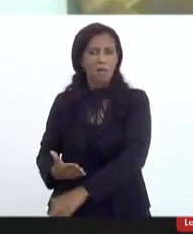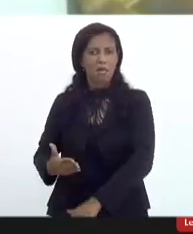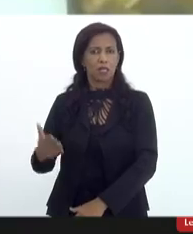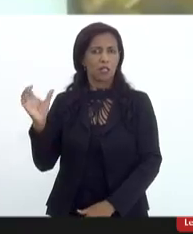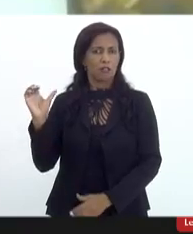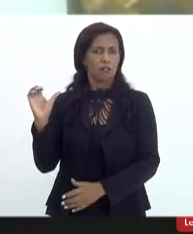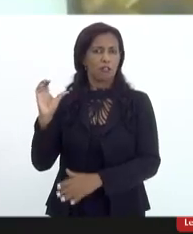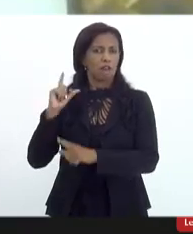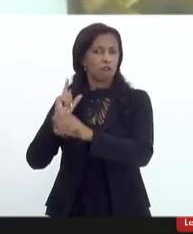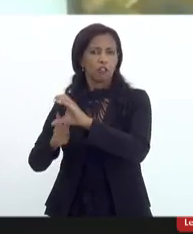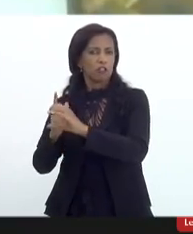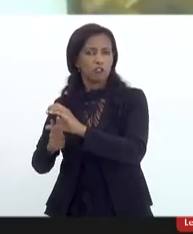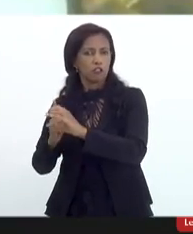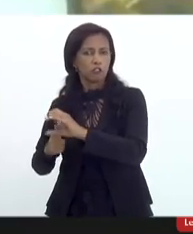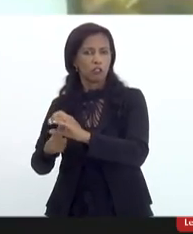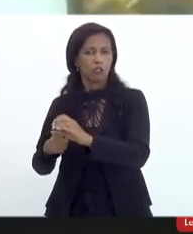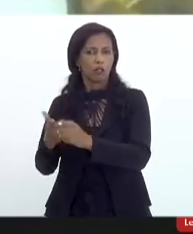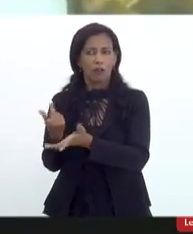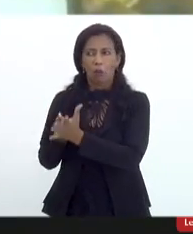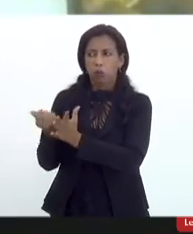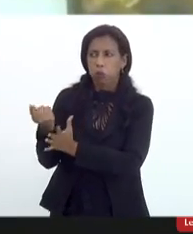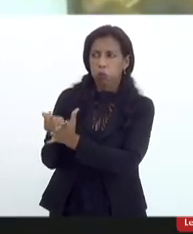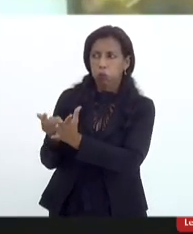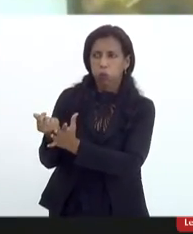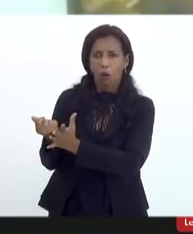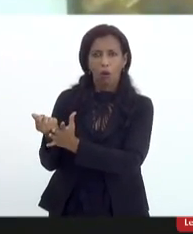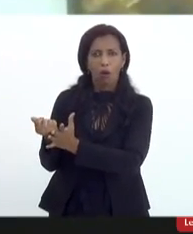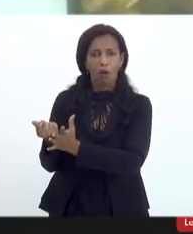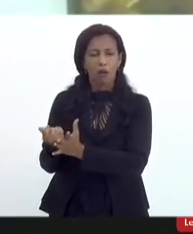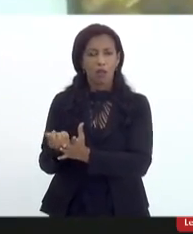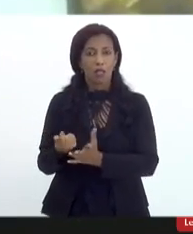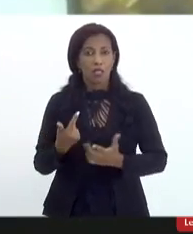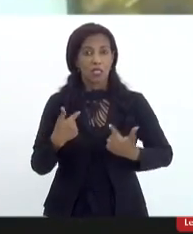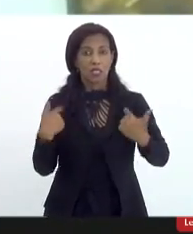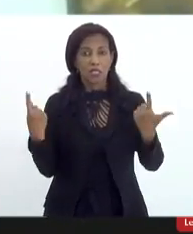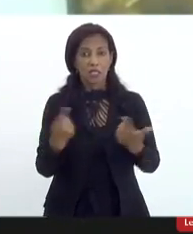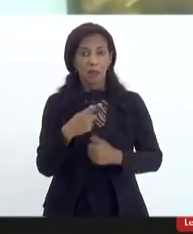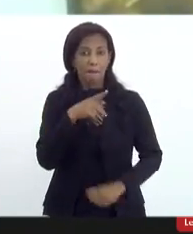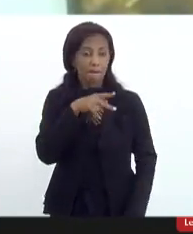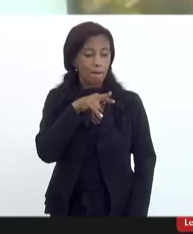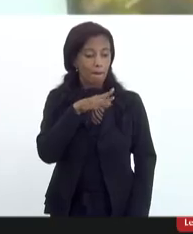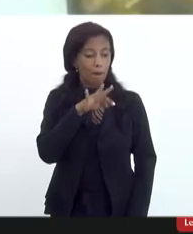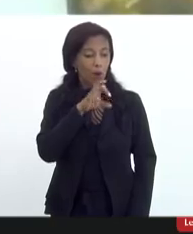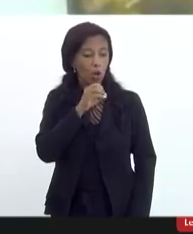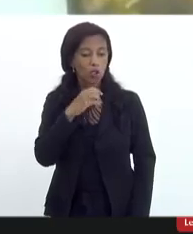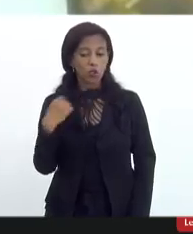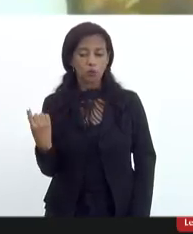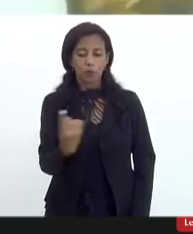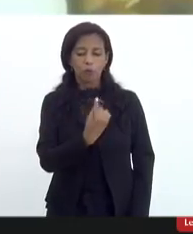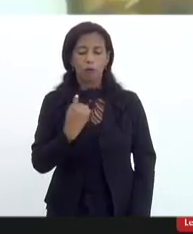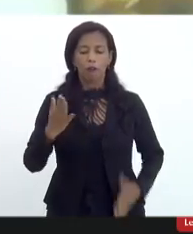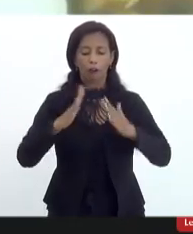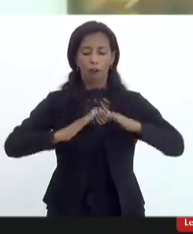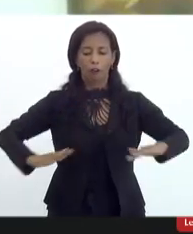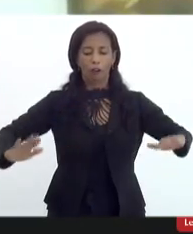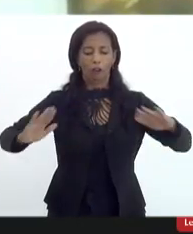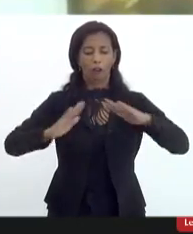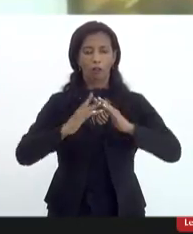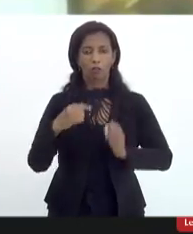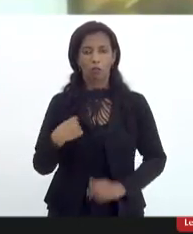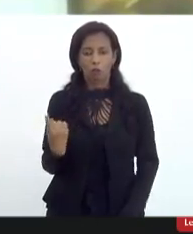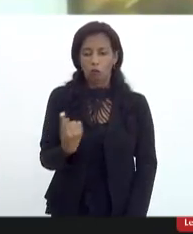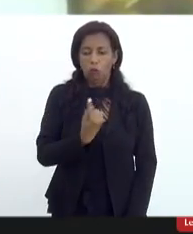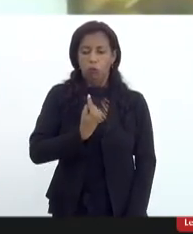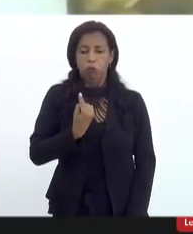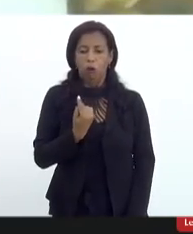cristã. Ser próspero para nós de terreiro não é eu, indivíduo, uno, ter